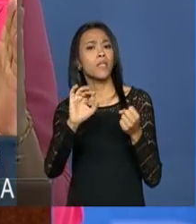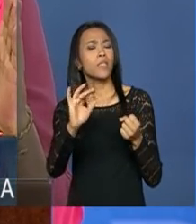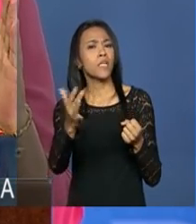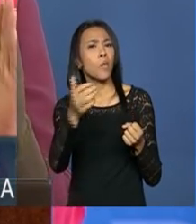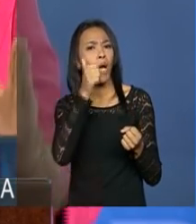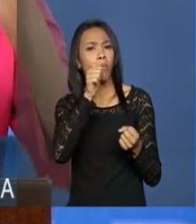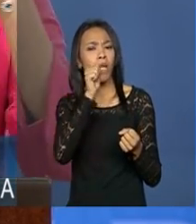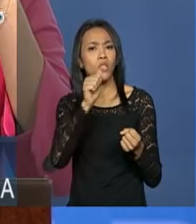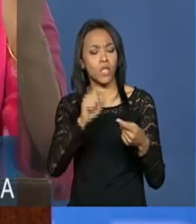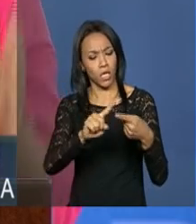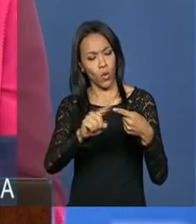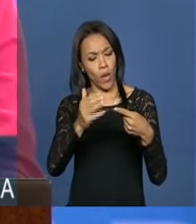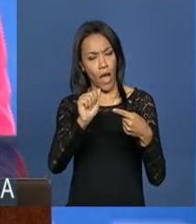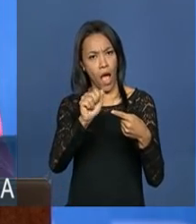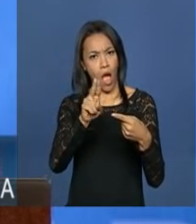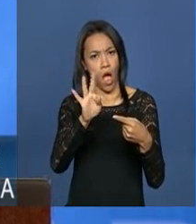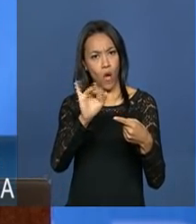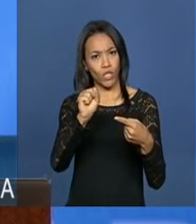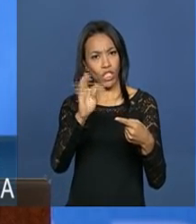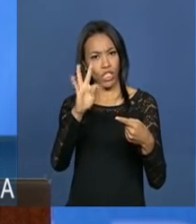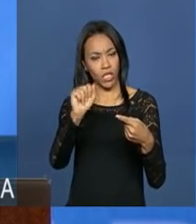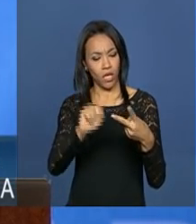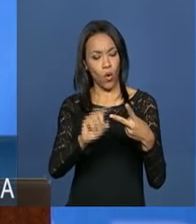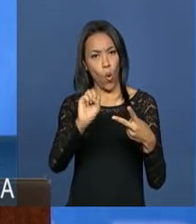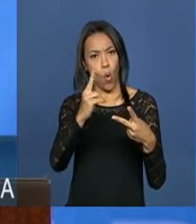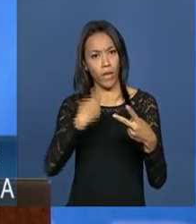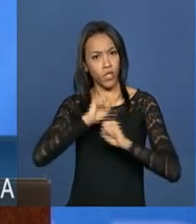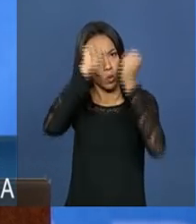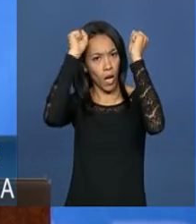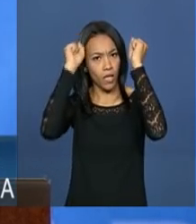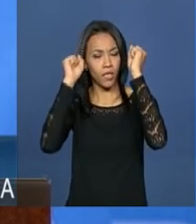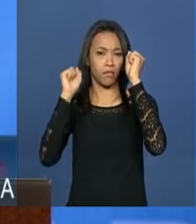só tem duas hipóteses. Ou ela é autista ou ela é descontrolada.